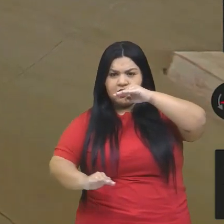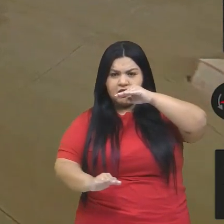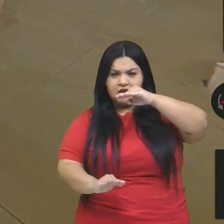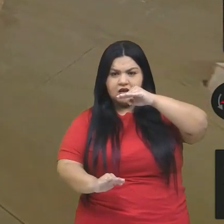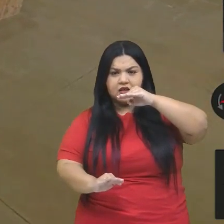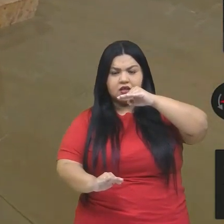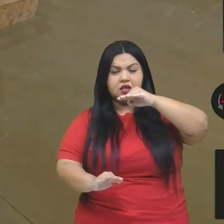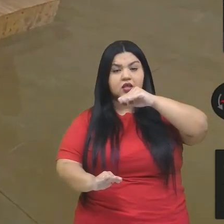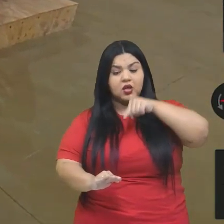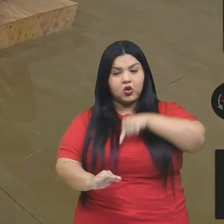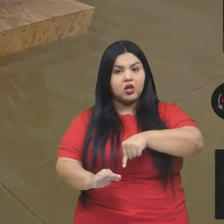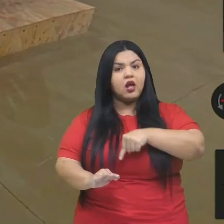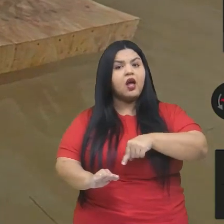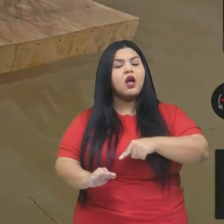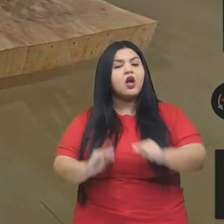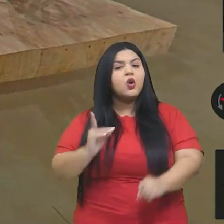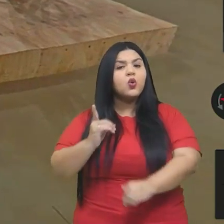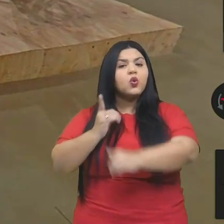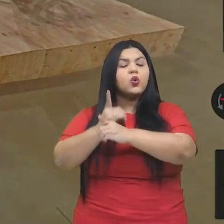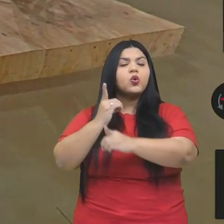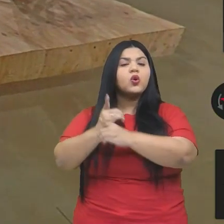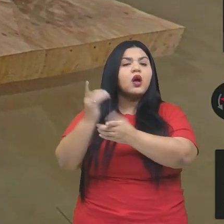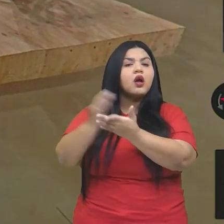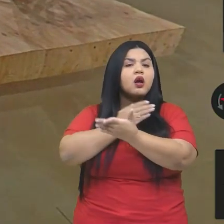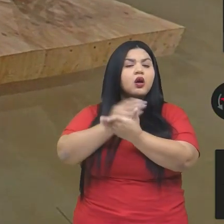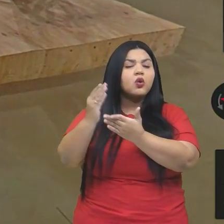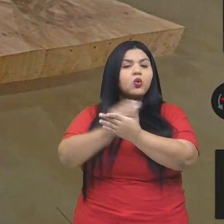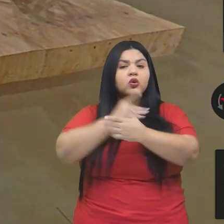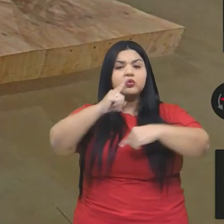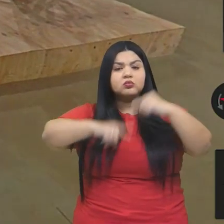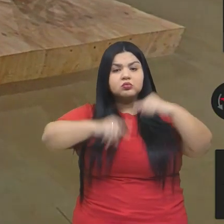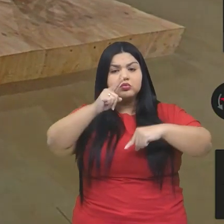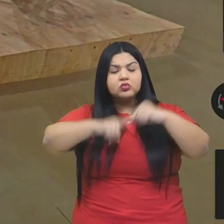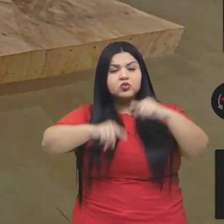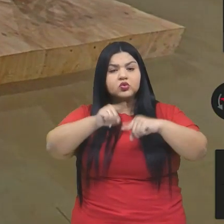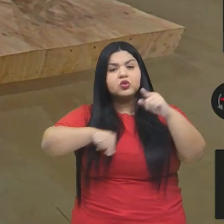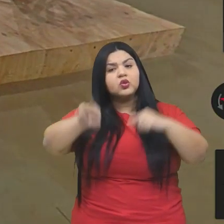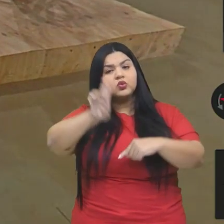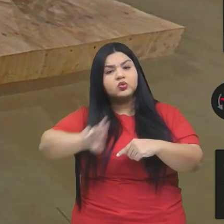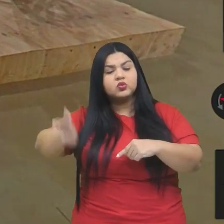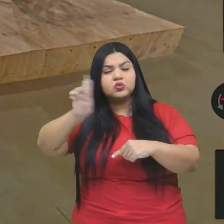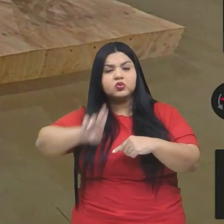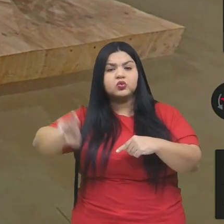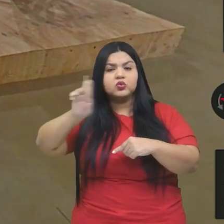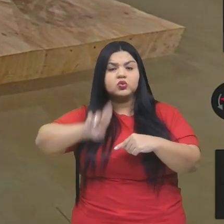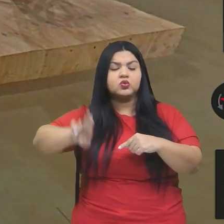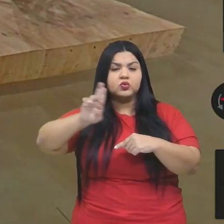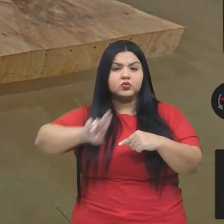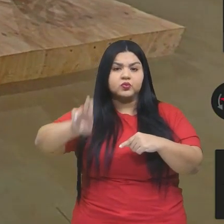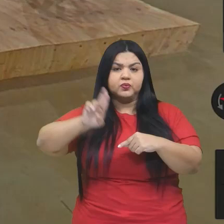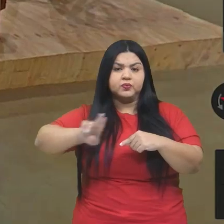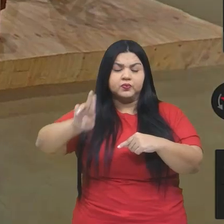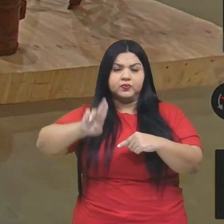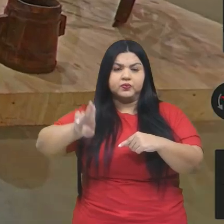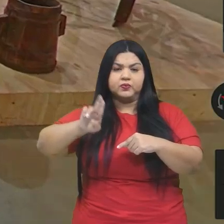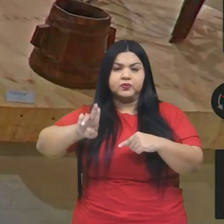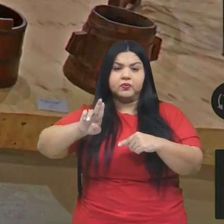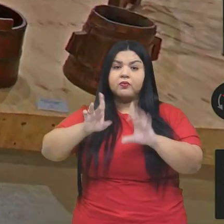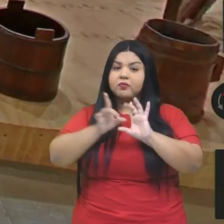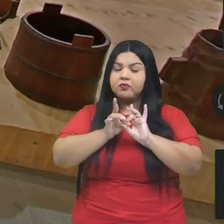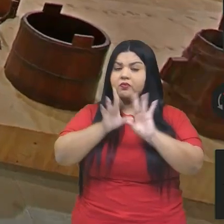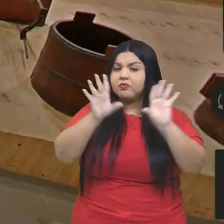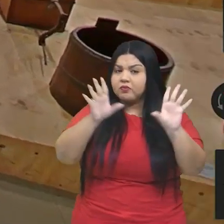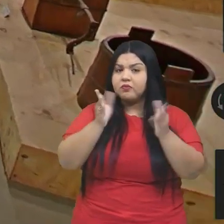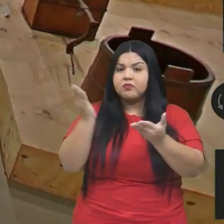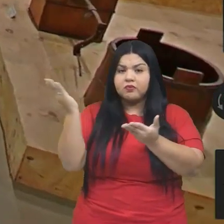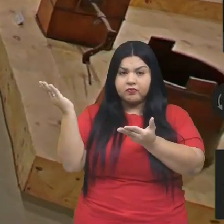onde você encontra alguns dos instrumentos, né, utilizados e disponíveis aqui,